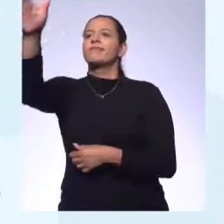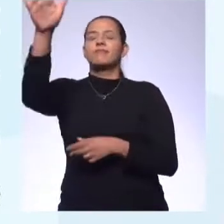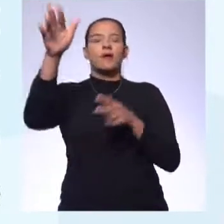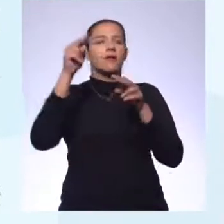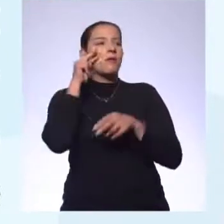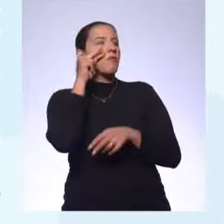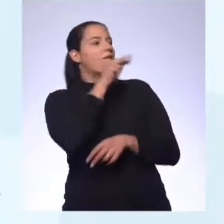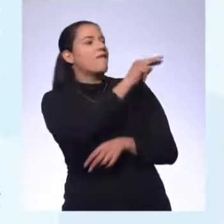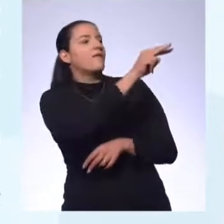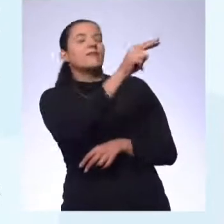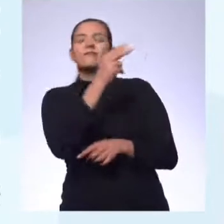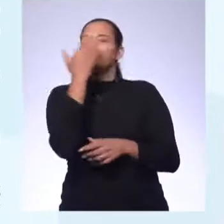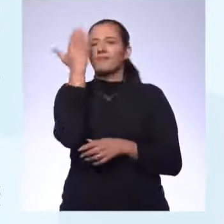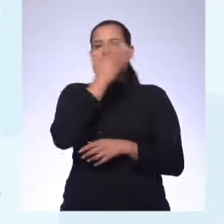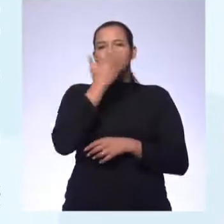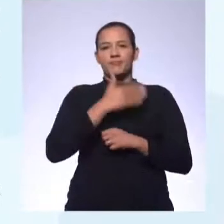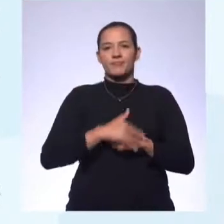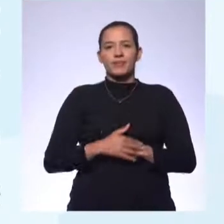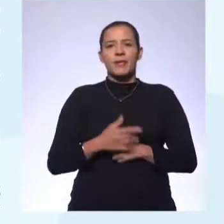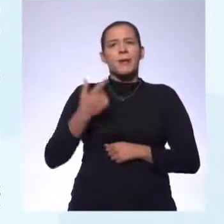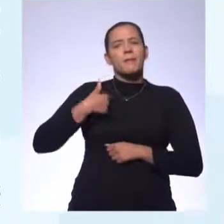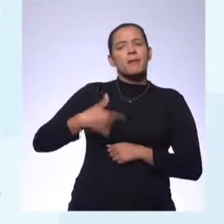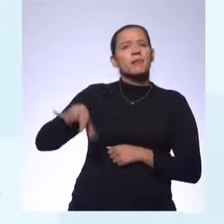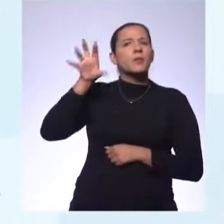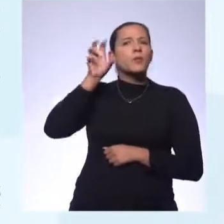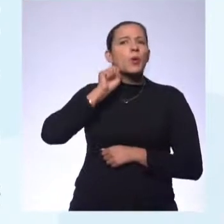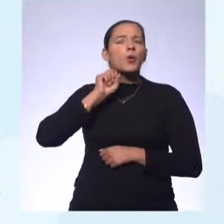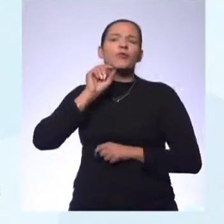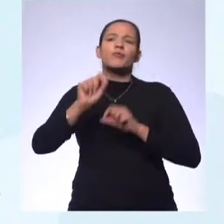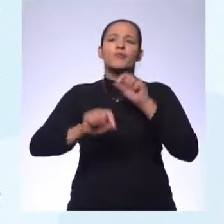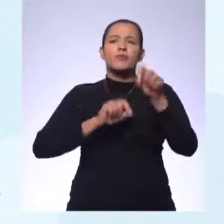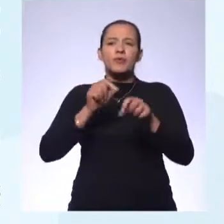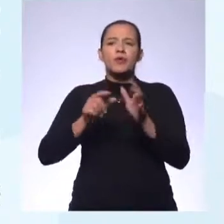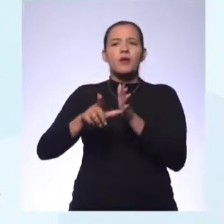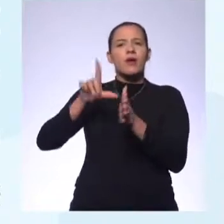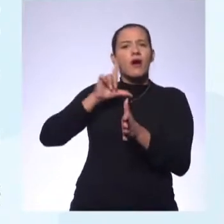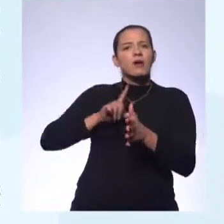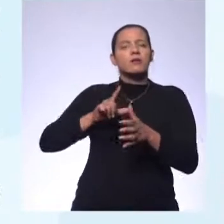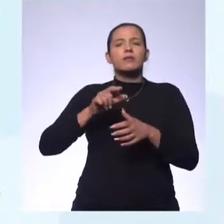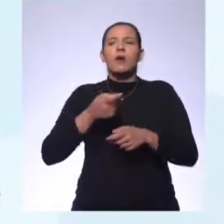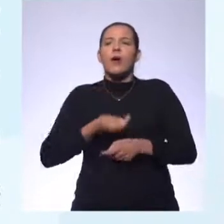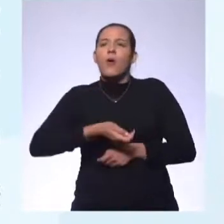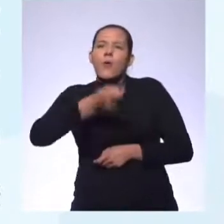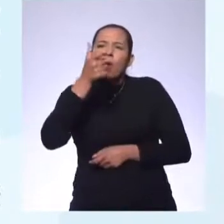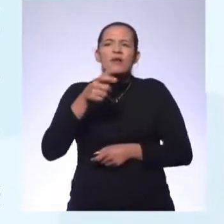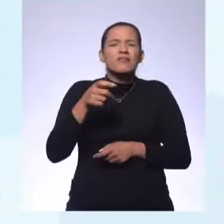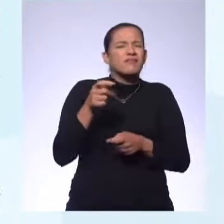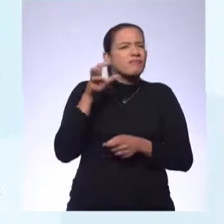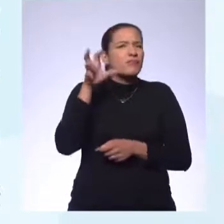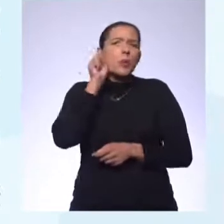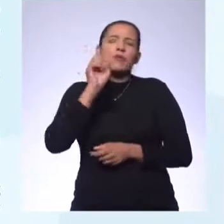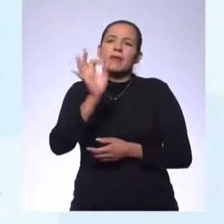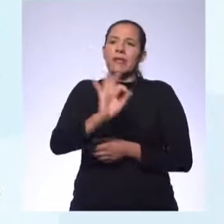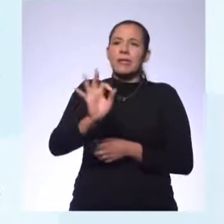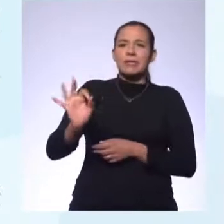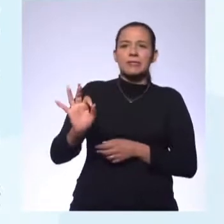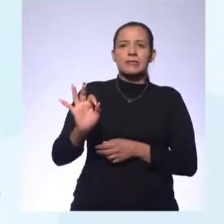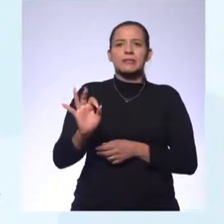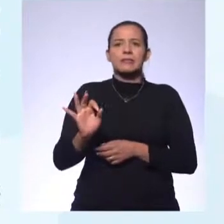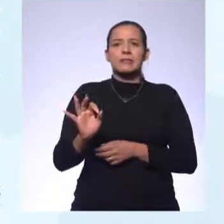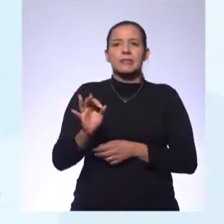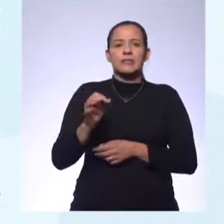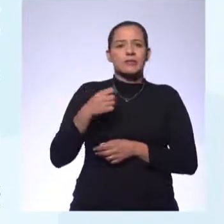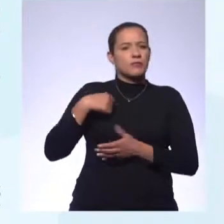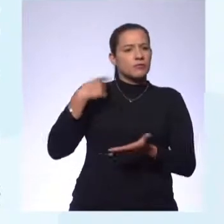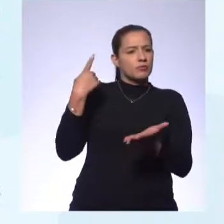visão. Ressoava-me ainda ao ouvido uma palavra murmurada, ou antes, suspirada, quase imperceptivelmente. Não te escondar de